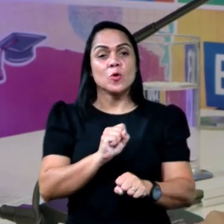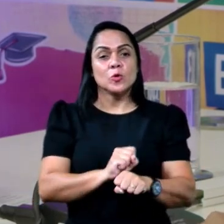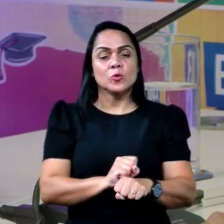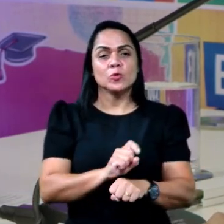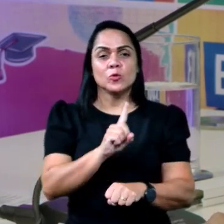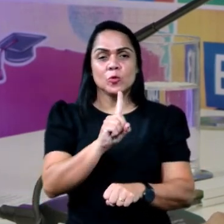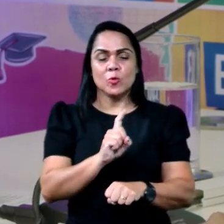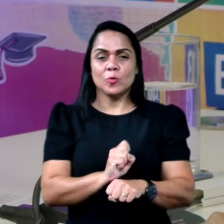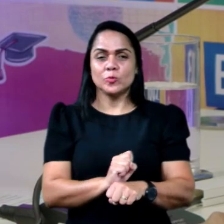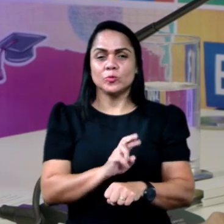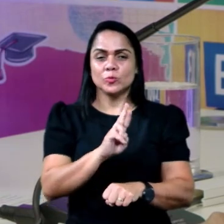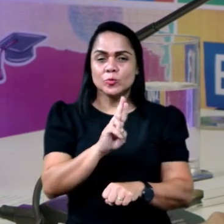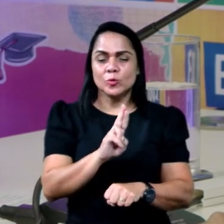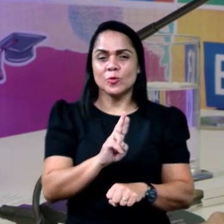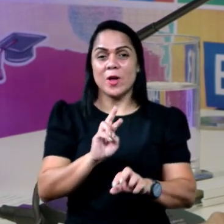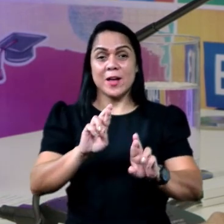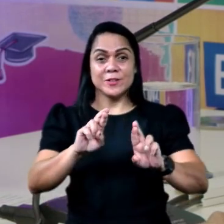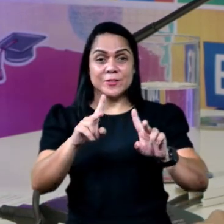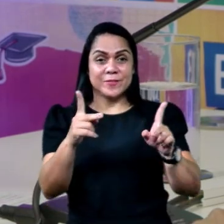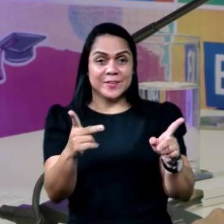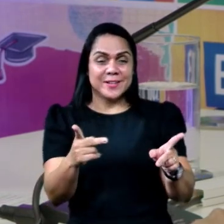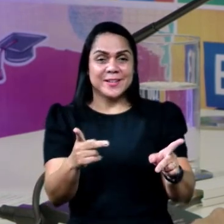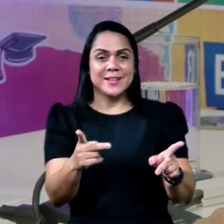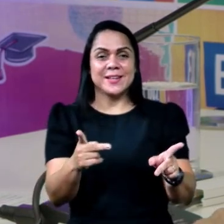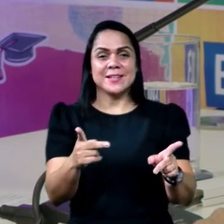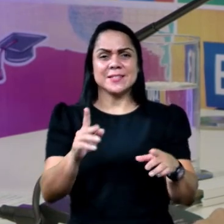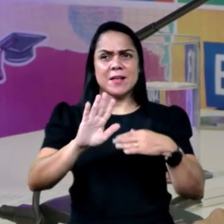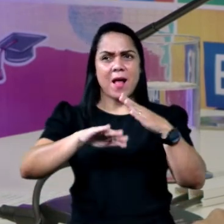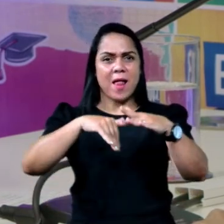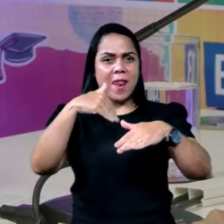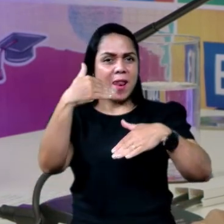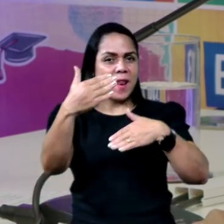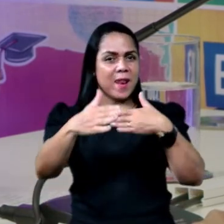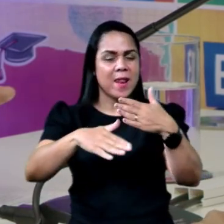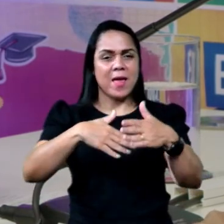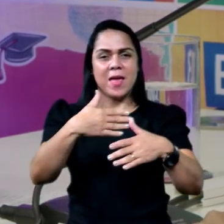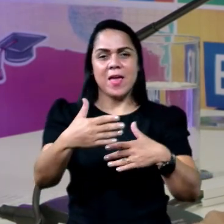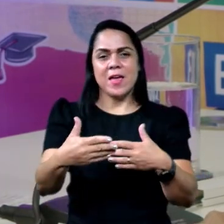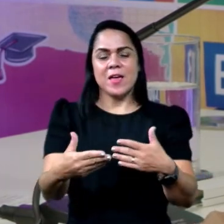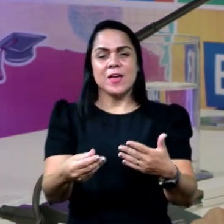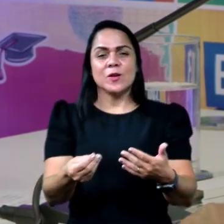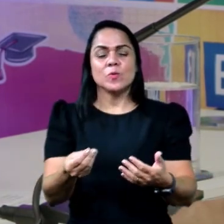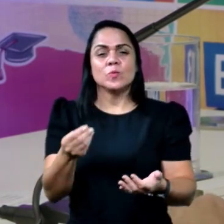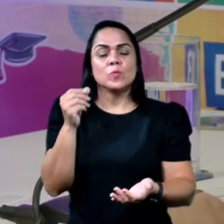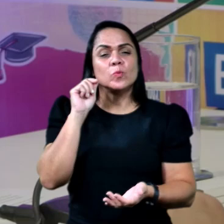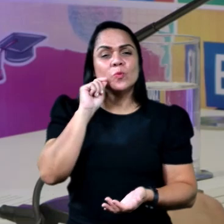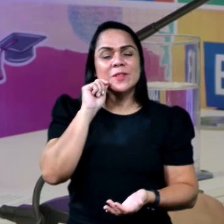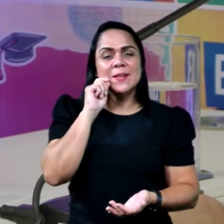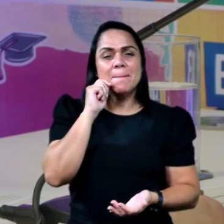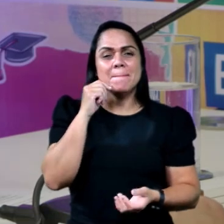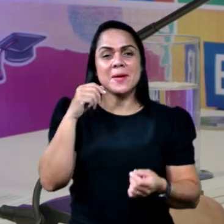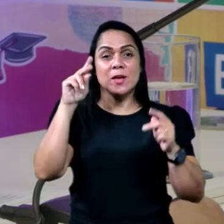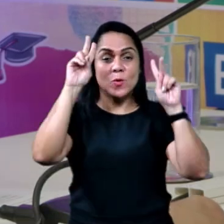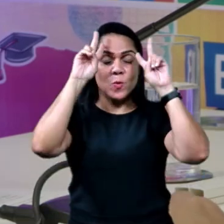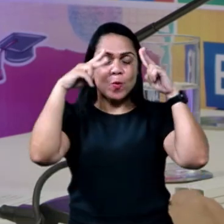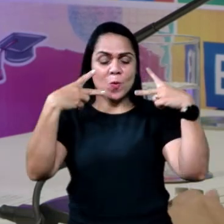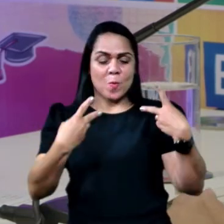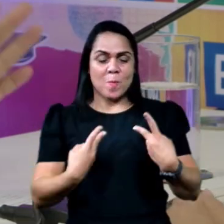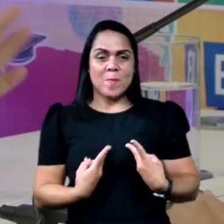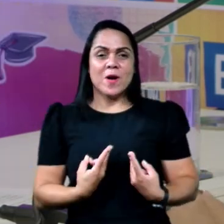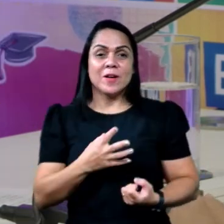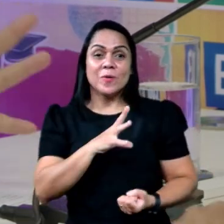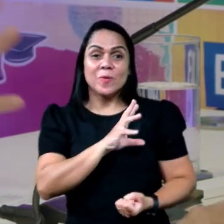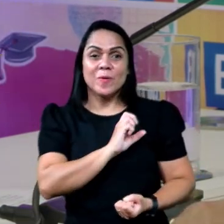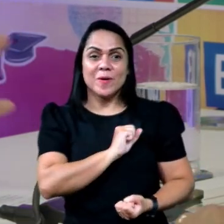humano faz, que é além da técnica, que é exatamente esse tempero humano do amor que é colocado, né? Interessante que nós fizemos